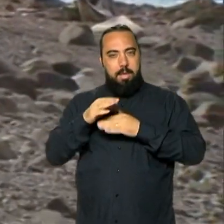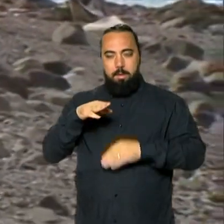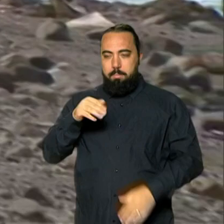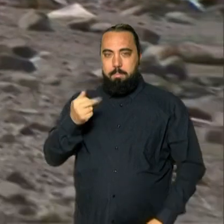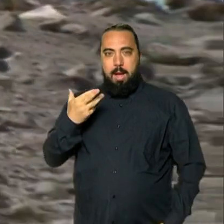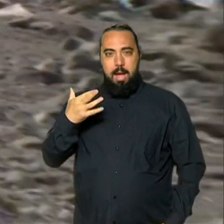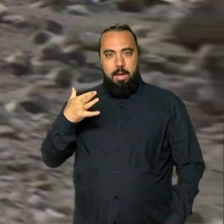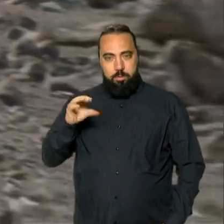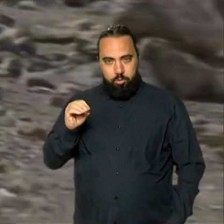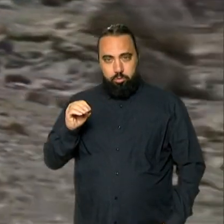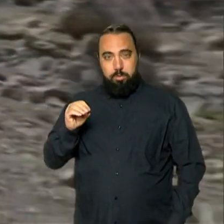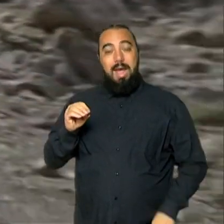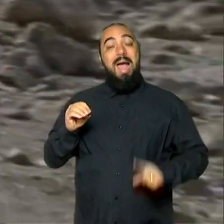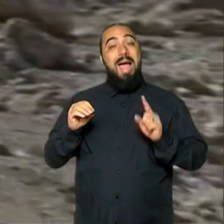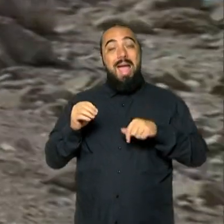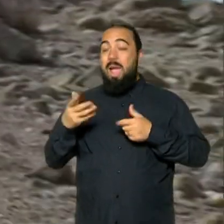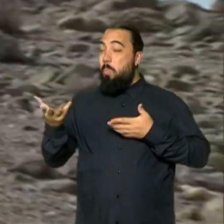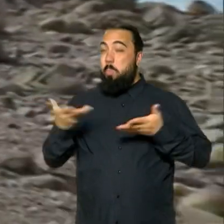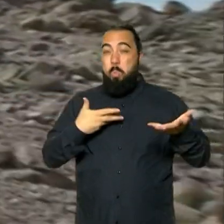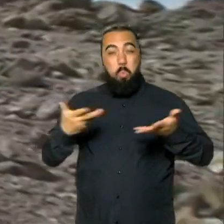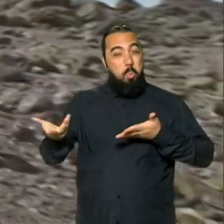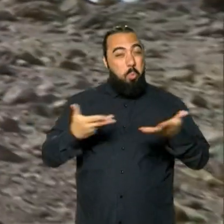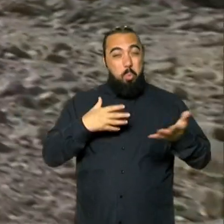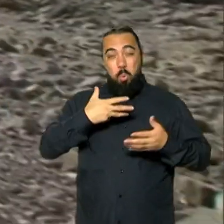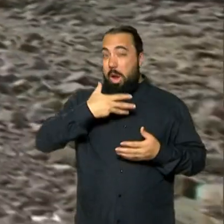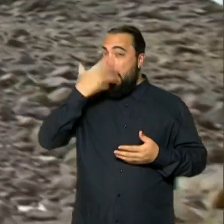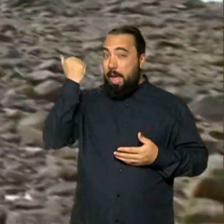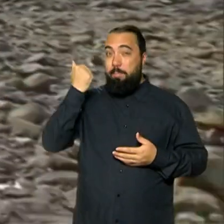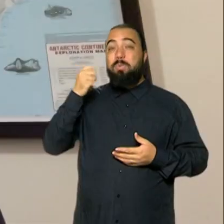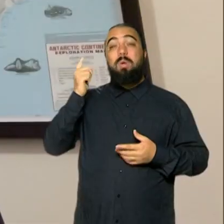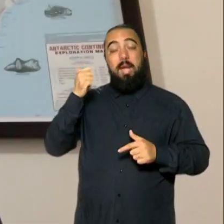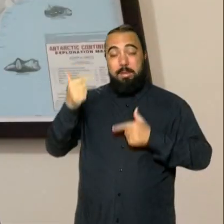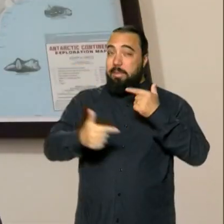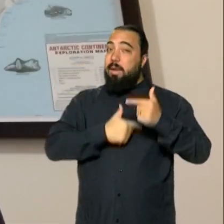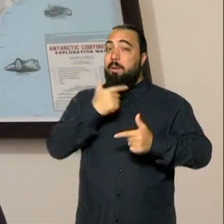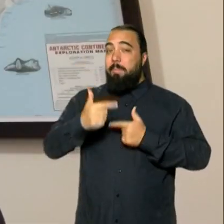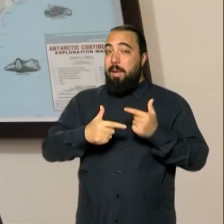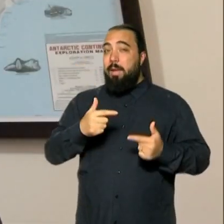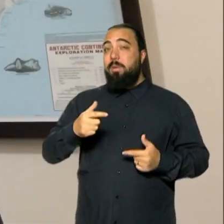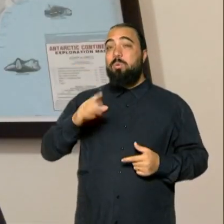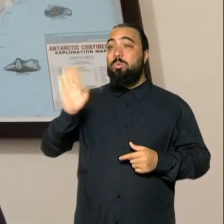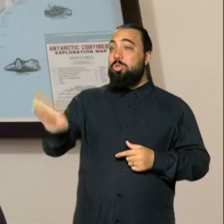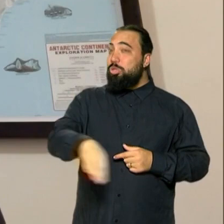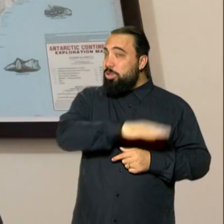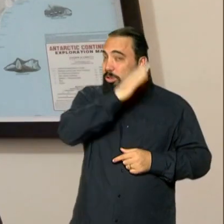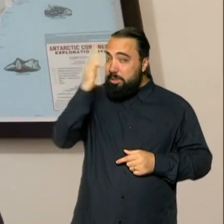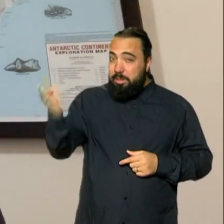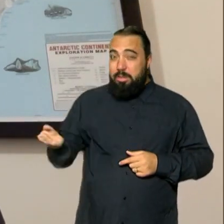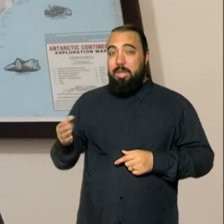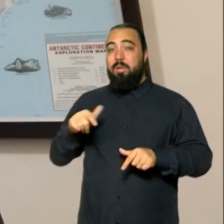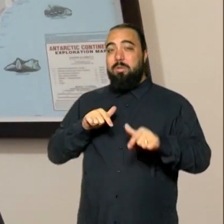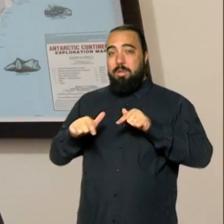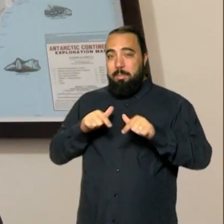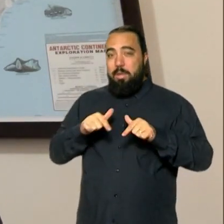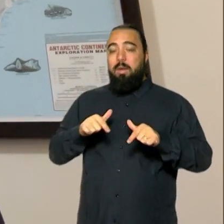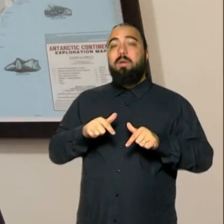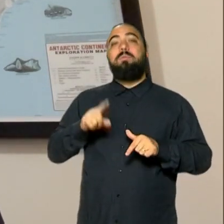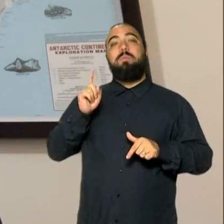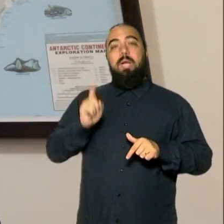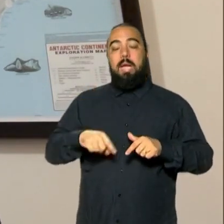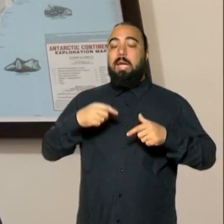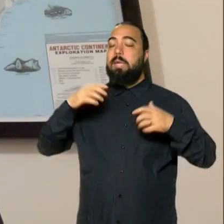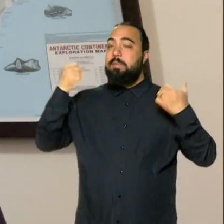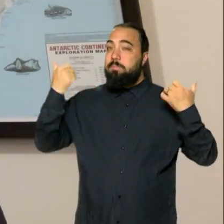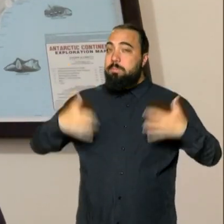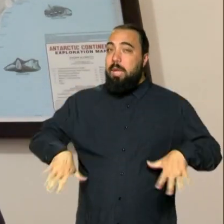né? Então é muita correria, muito trabalho, né? É bem puxado, é o dia inteiro de campo, é bem exaustivo, mas muito